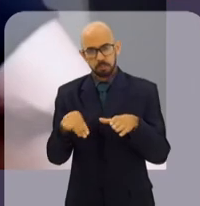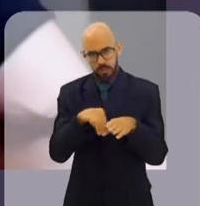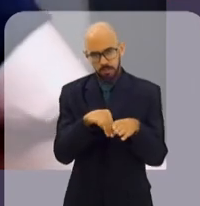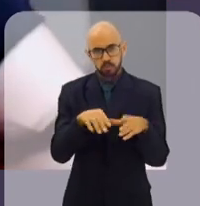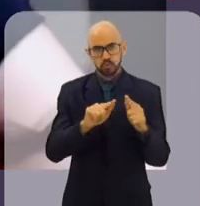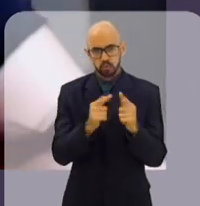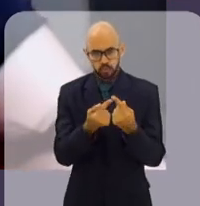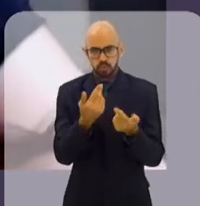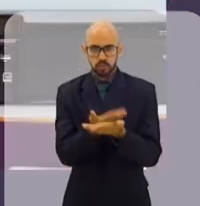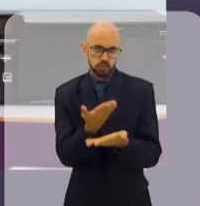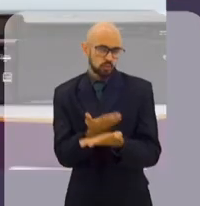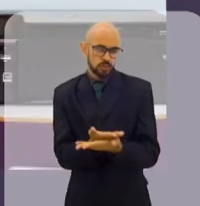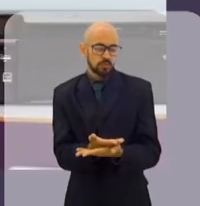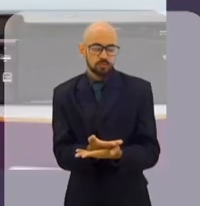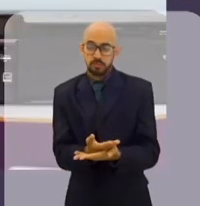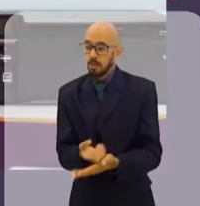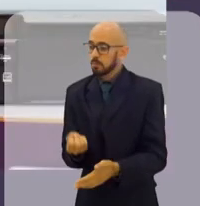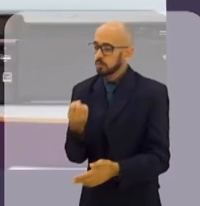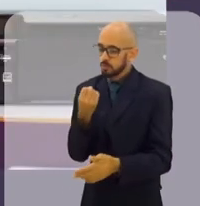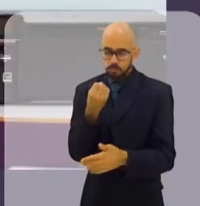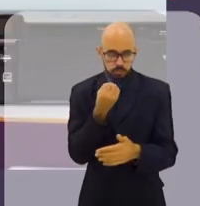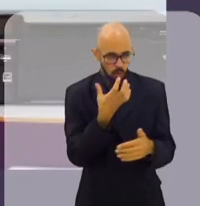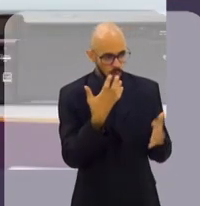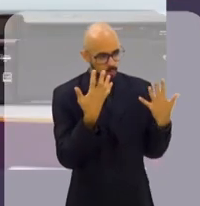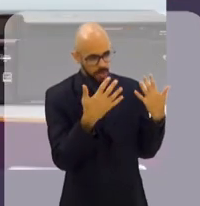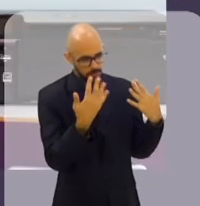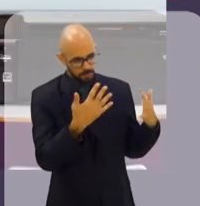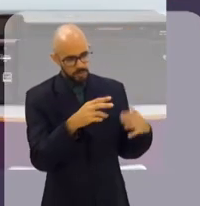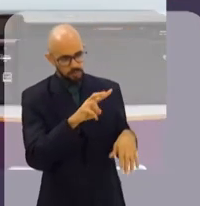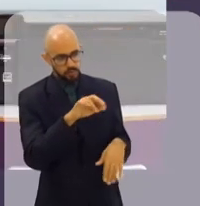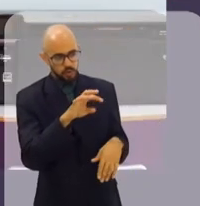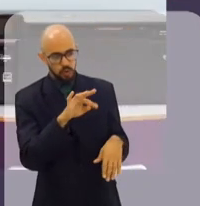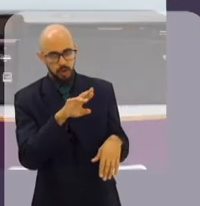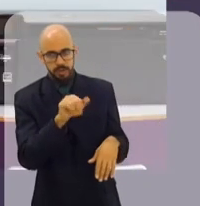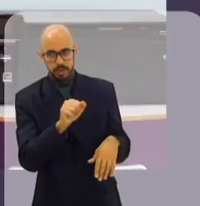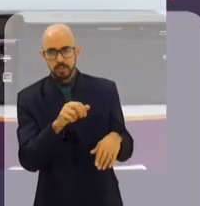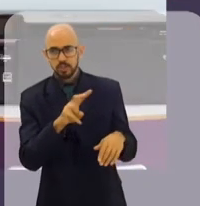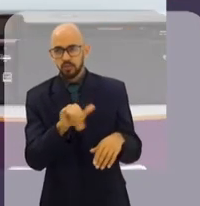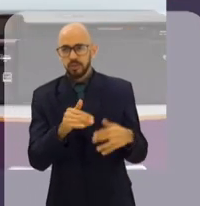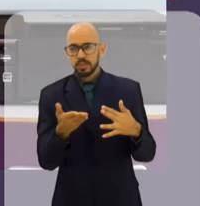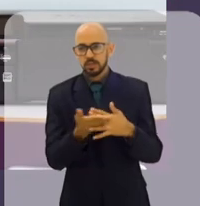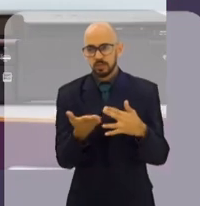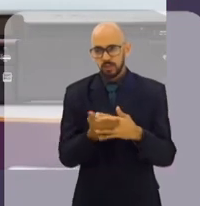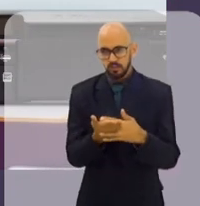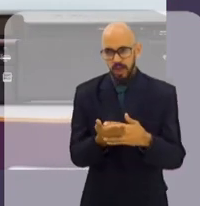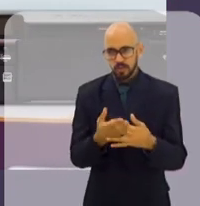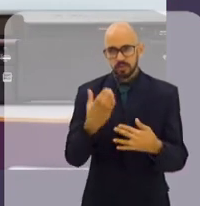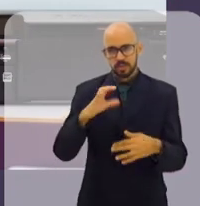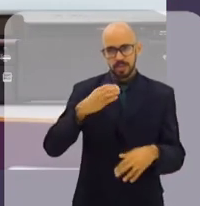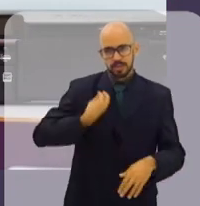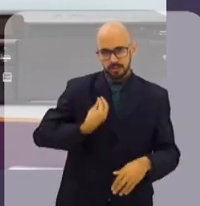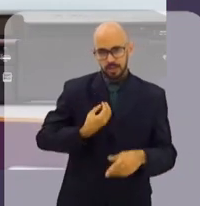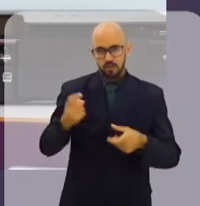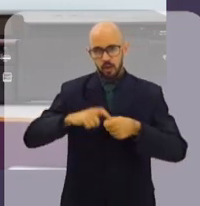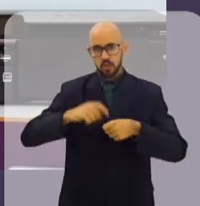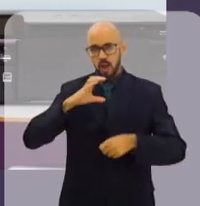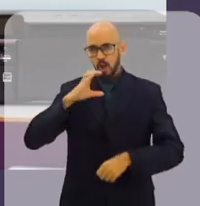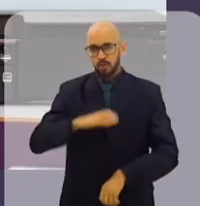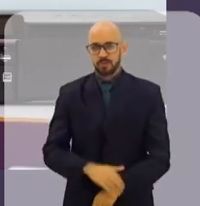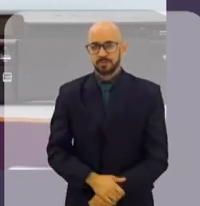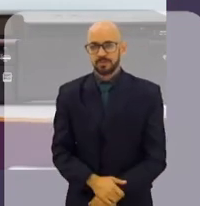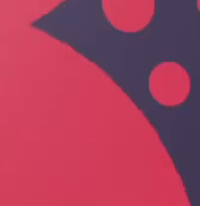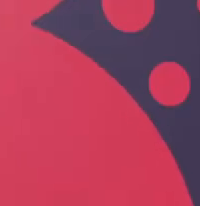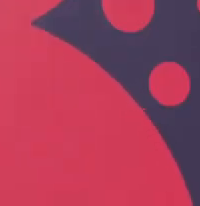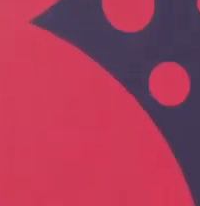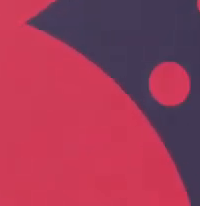estudando. Muito legal, parabéns, Vitória. Obrigada, eu vou fazer um intervalo rapidinho. Ciência e Existência volta já já, só um